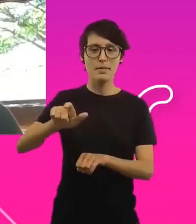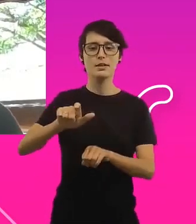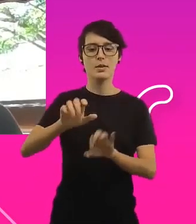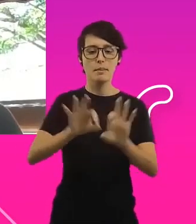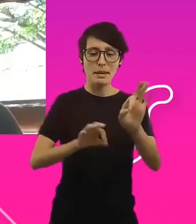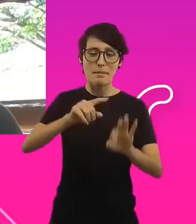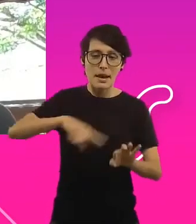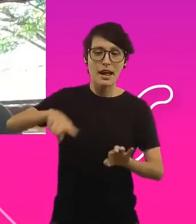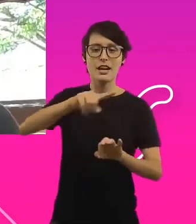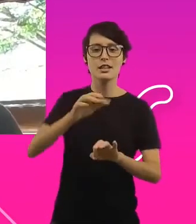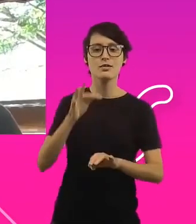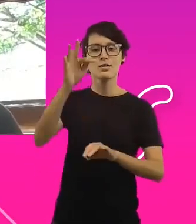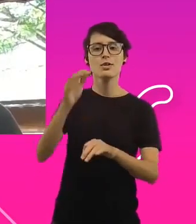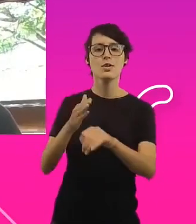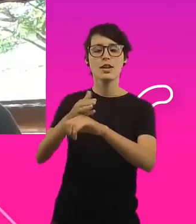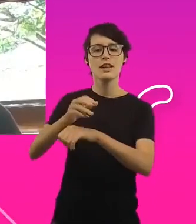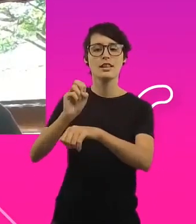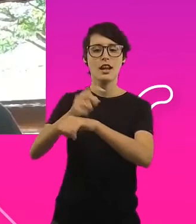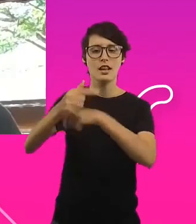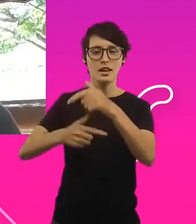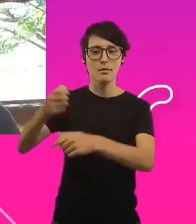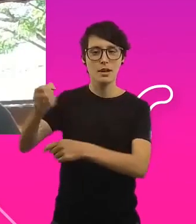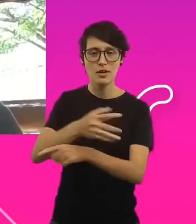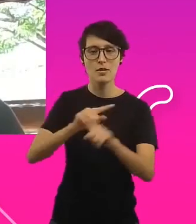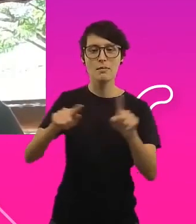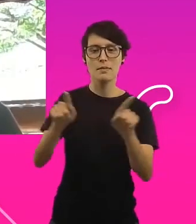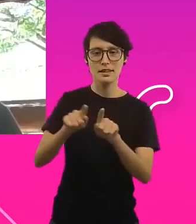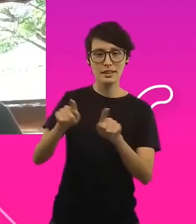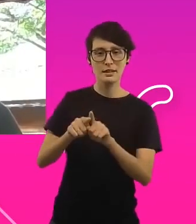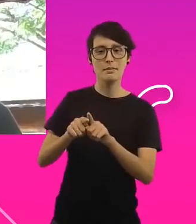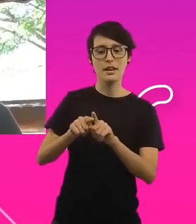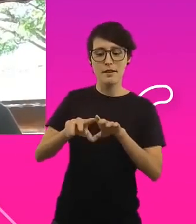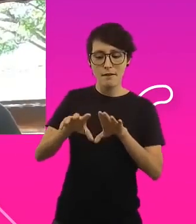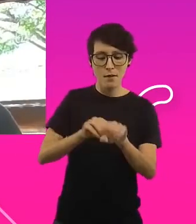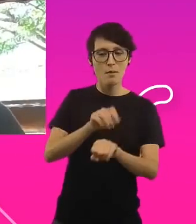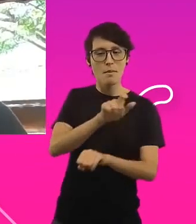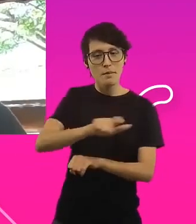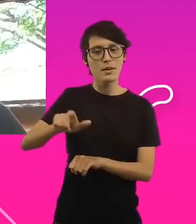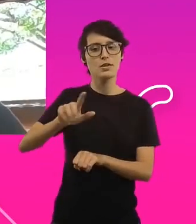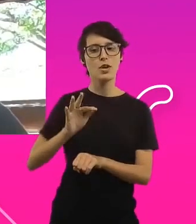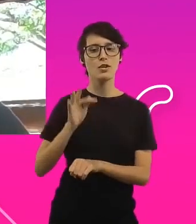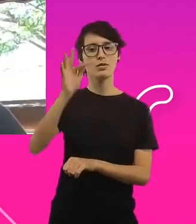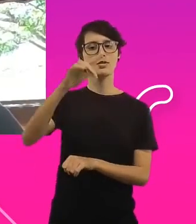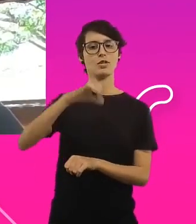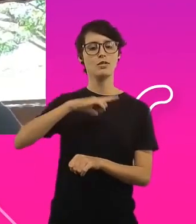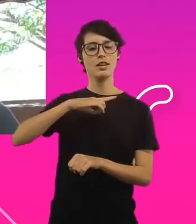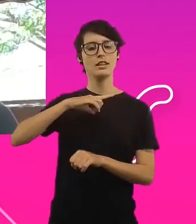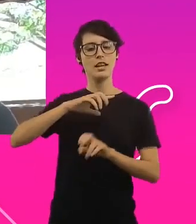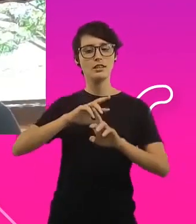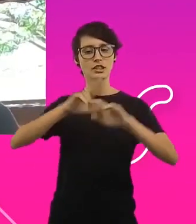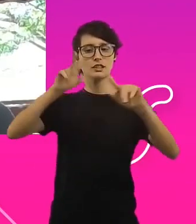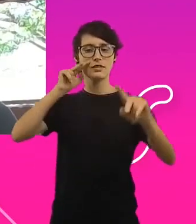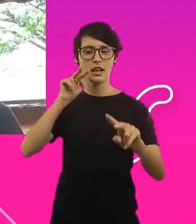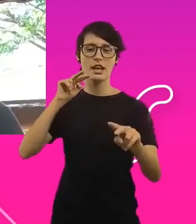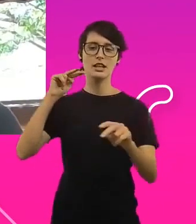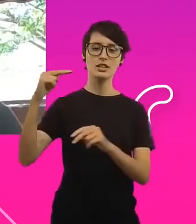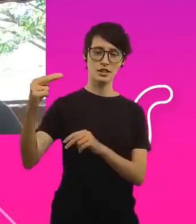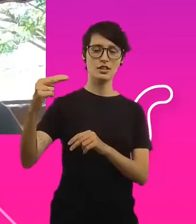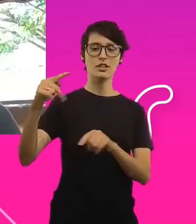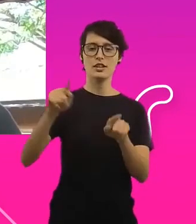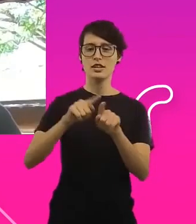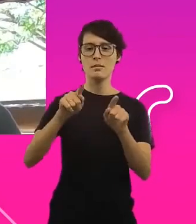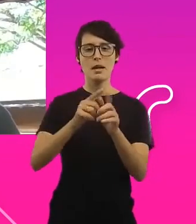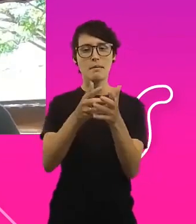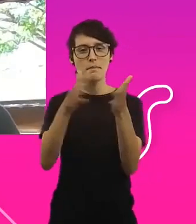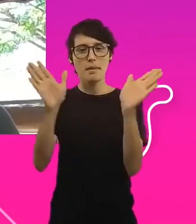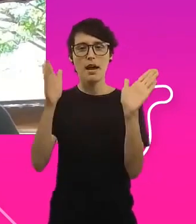mas formar o profissional que vai criar o mercado do futuro. Um mercado com uma visão de uma abundância maior e de